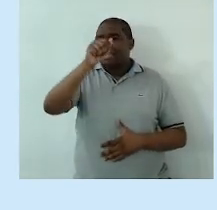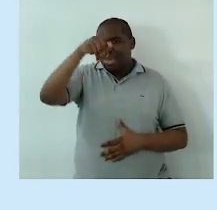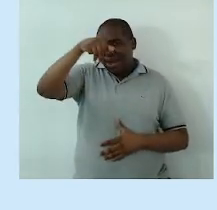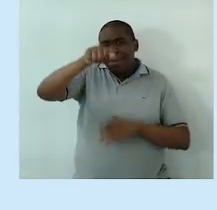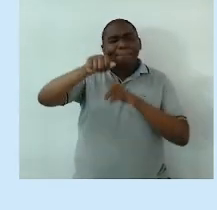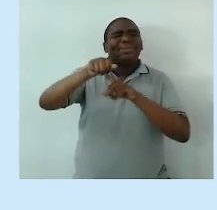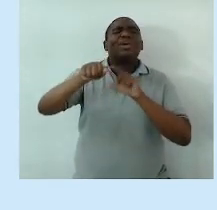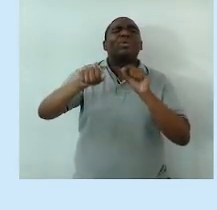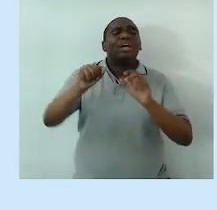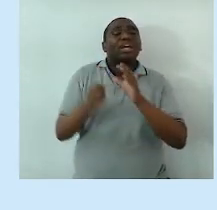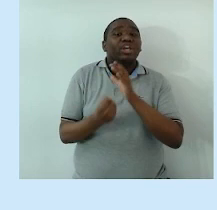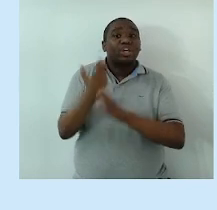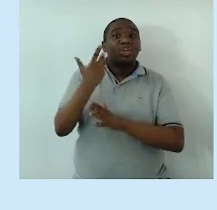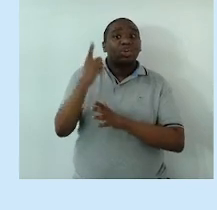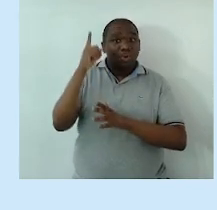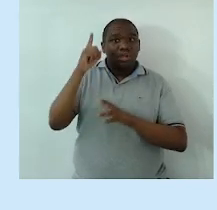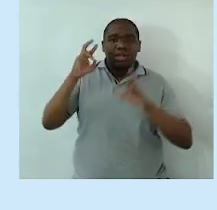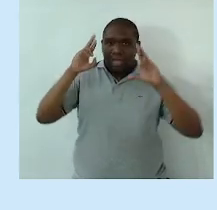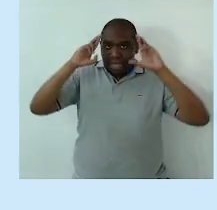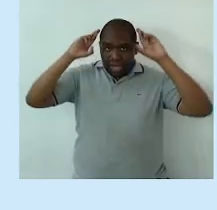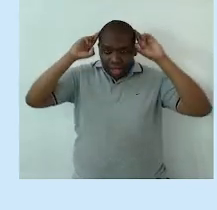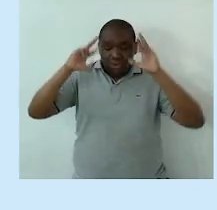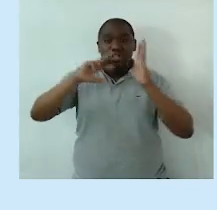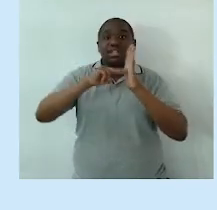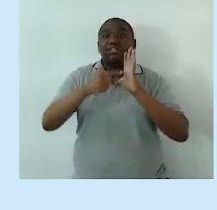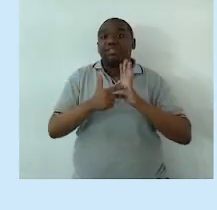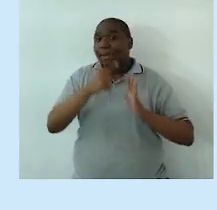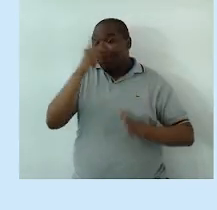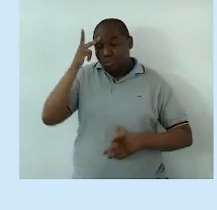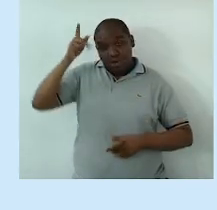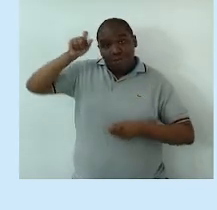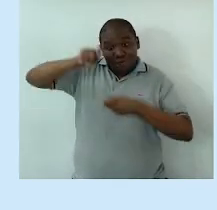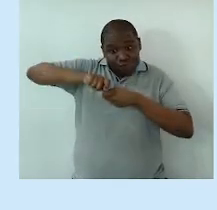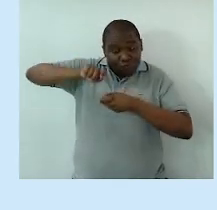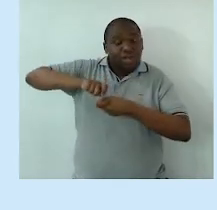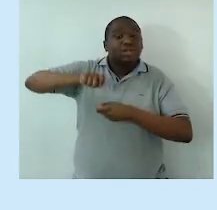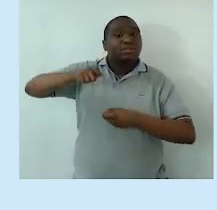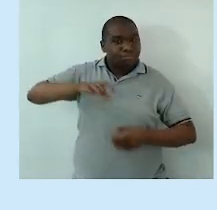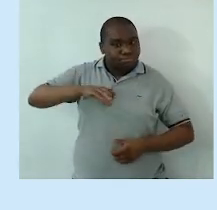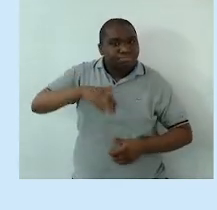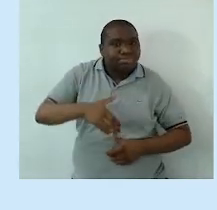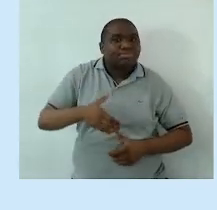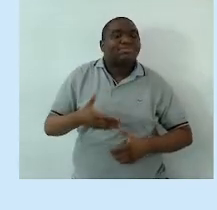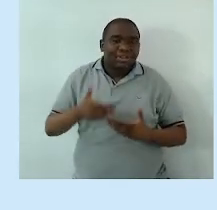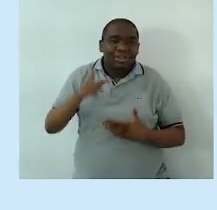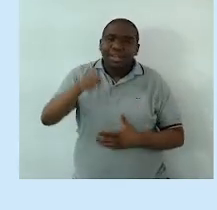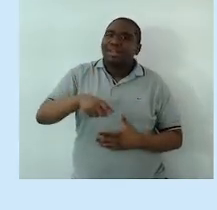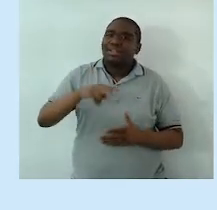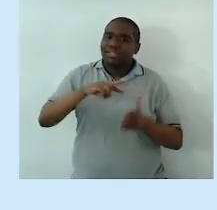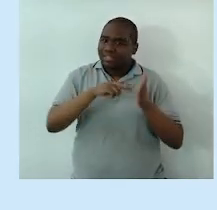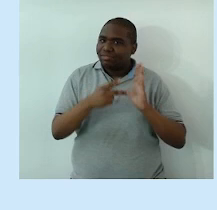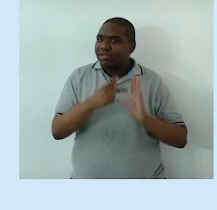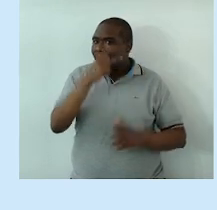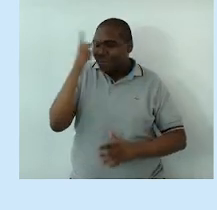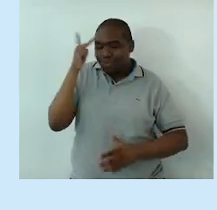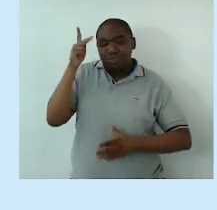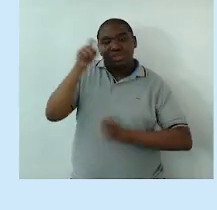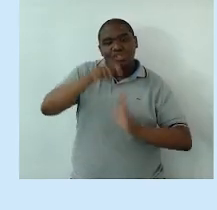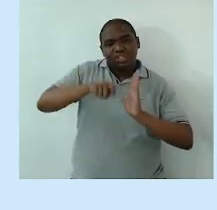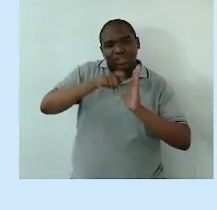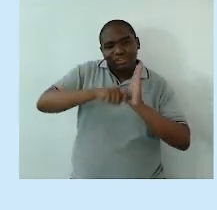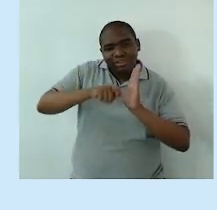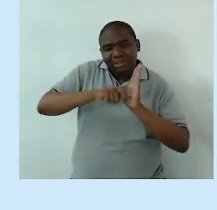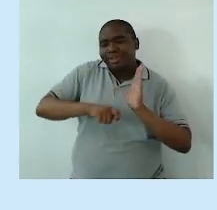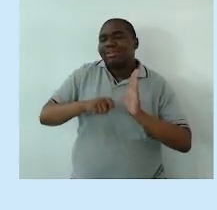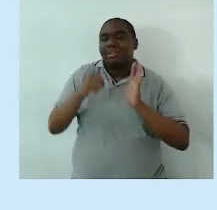e significa ação. Então, dramaturgia ela é o ato de escrever uma peça. Então, drama